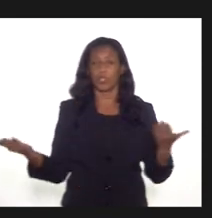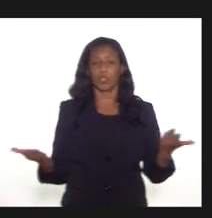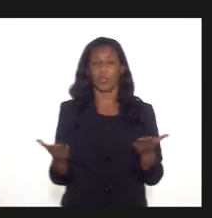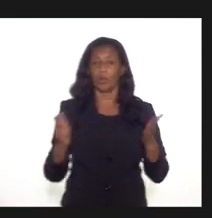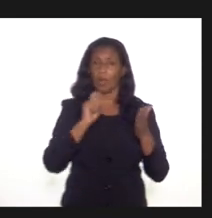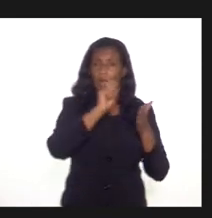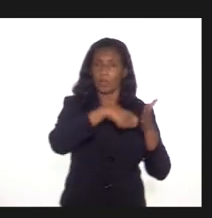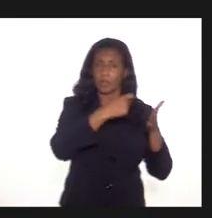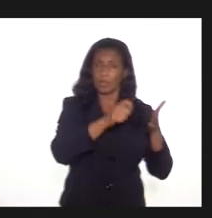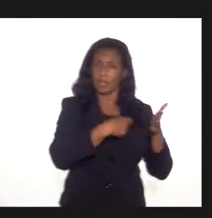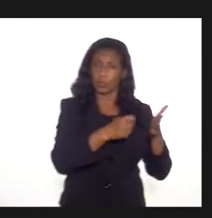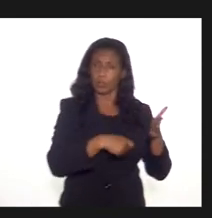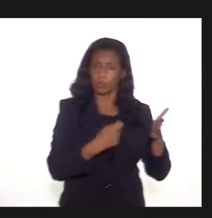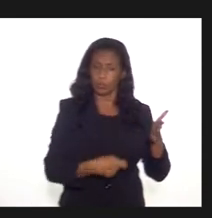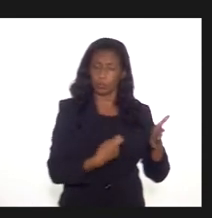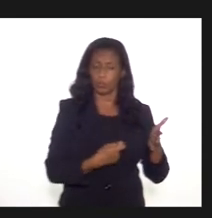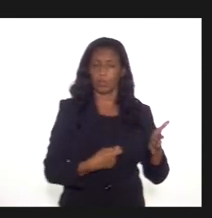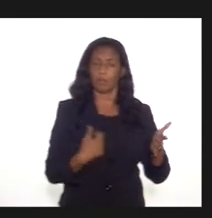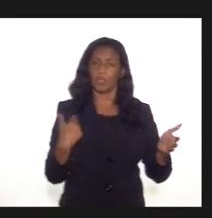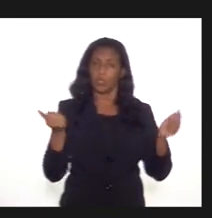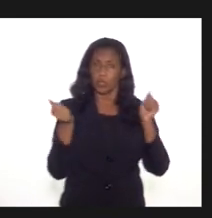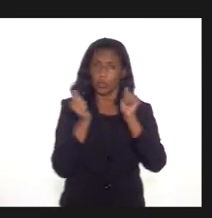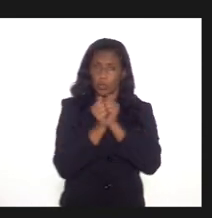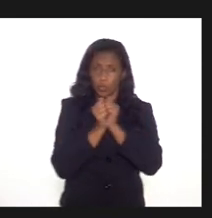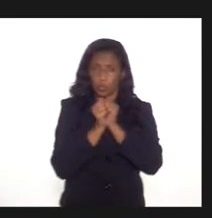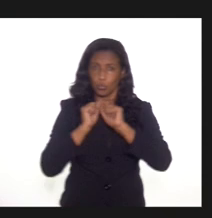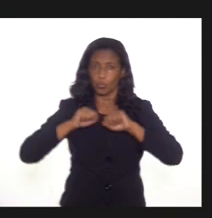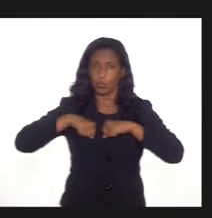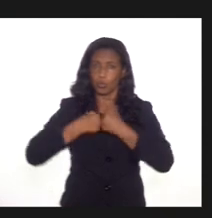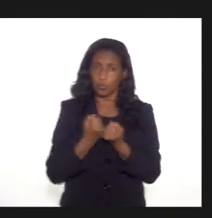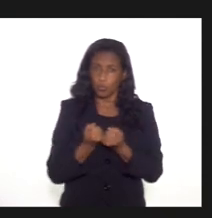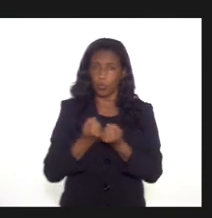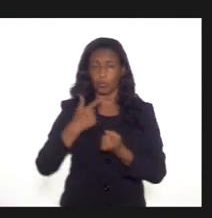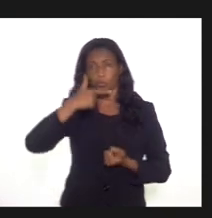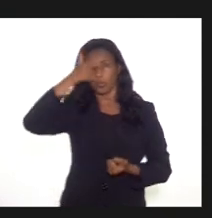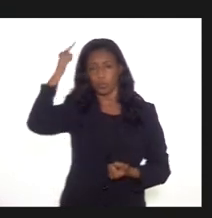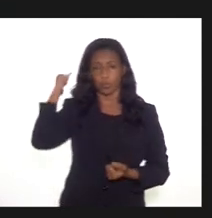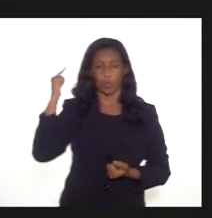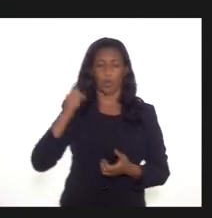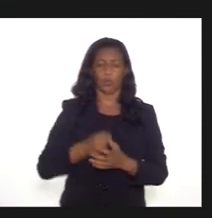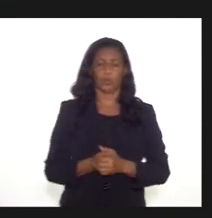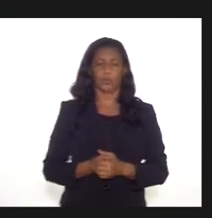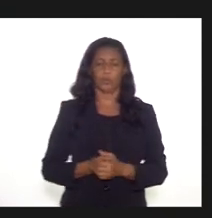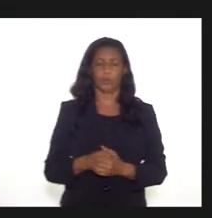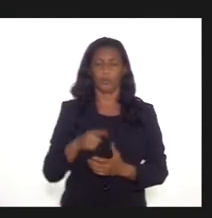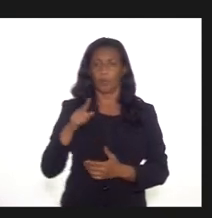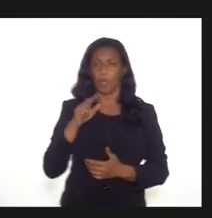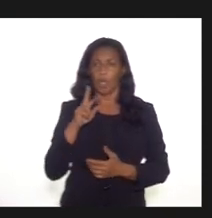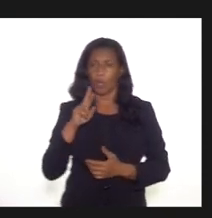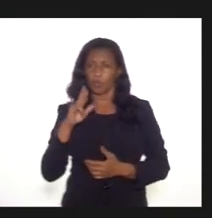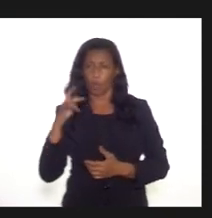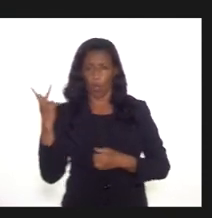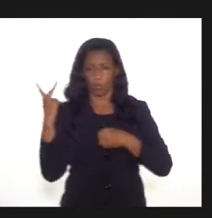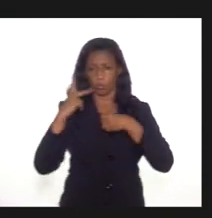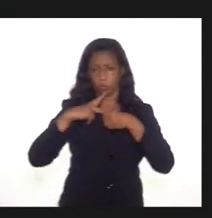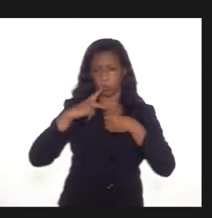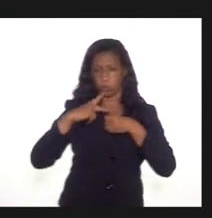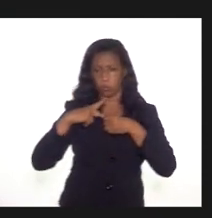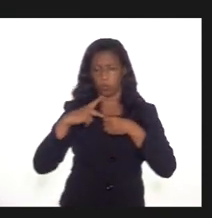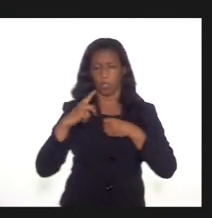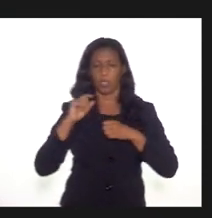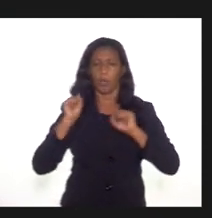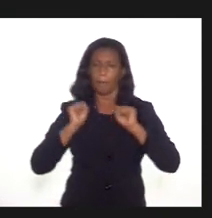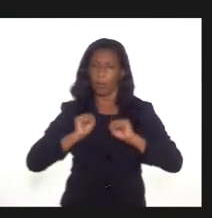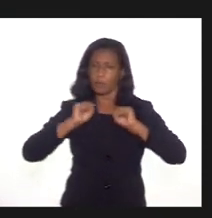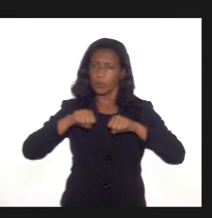assinatura dos deputados para que possamos, junto com o esforço que o deputado Luiz Paulo tem feito em relação aos royalties, que a gente possa fazer